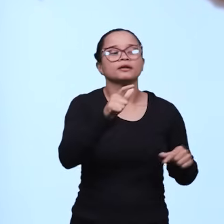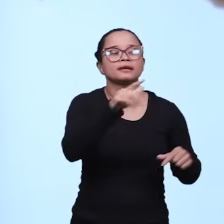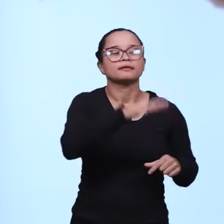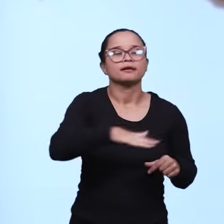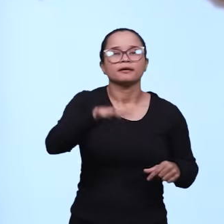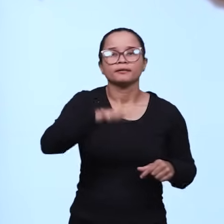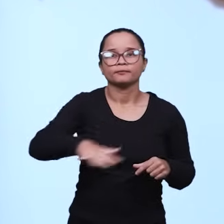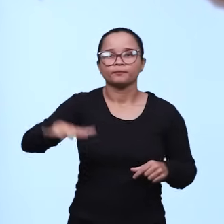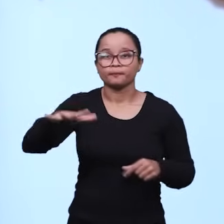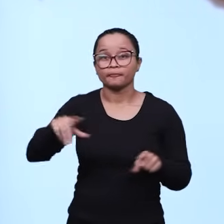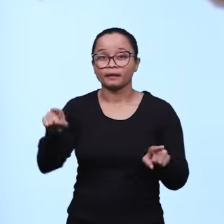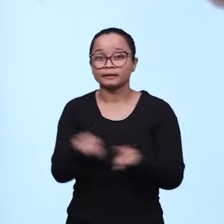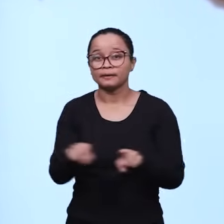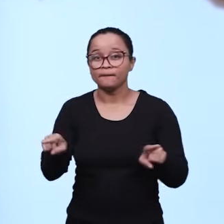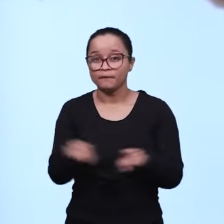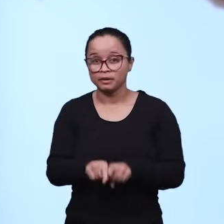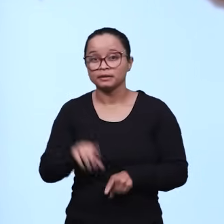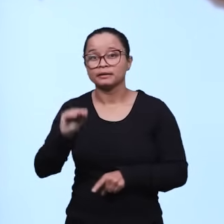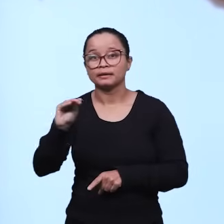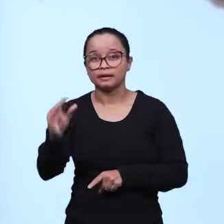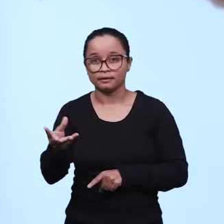regiões da Ásia.